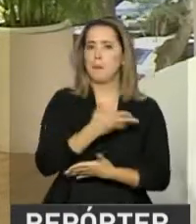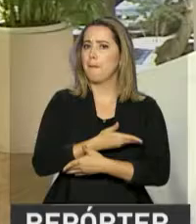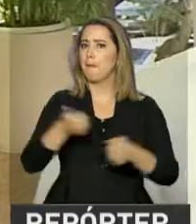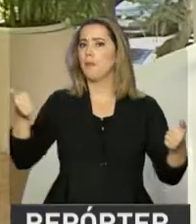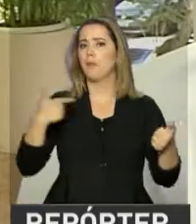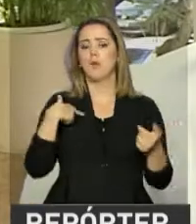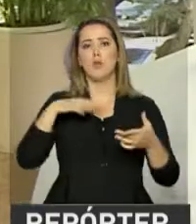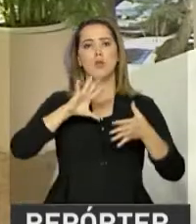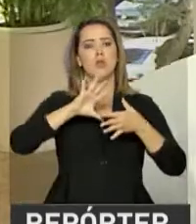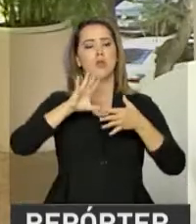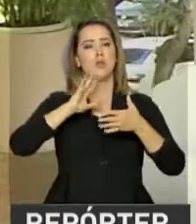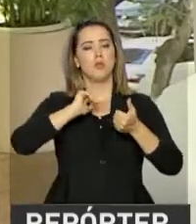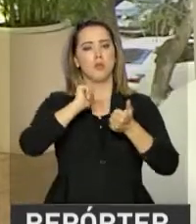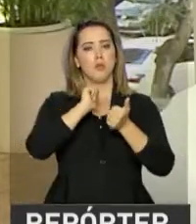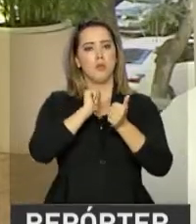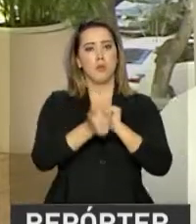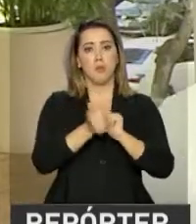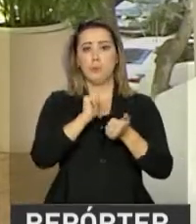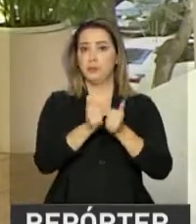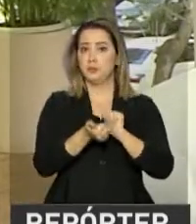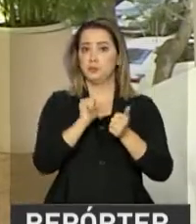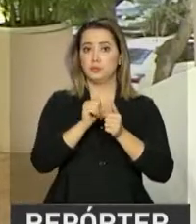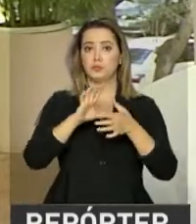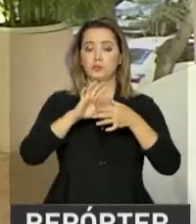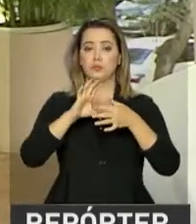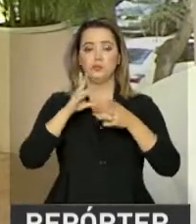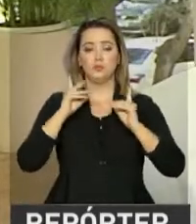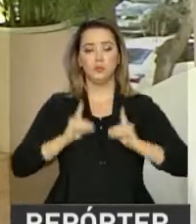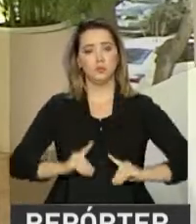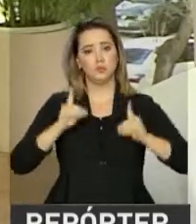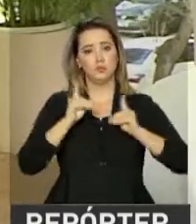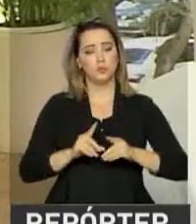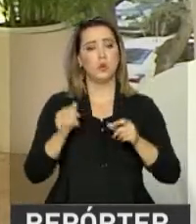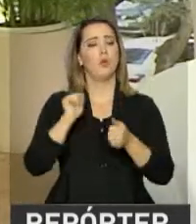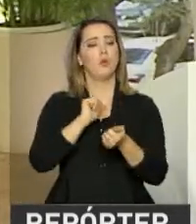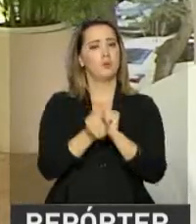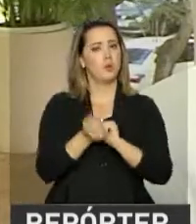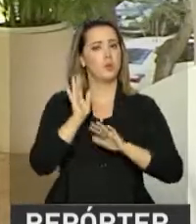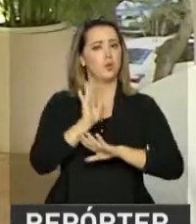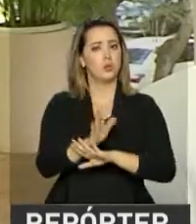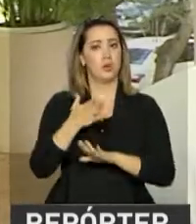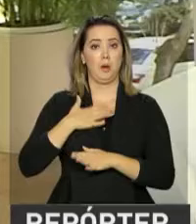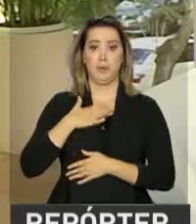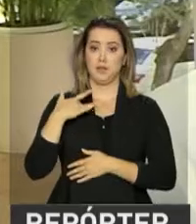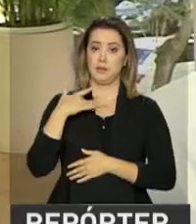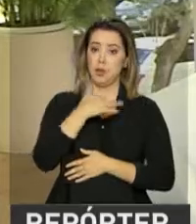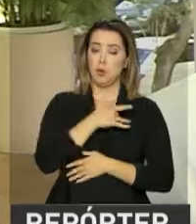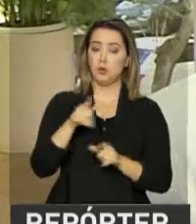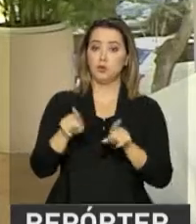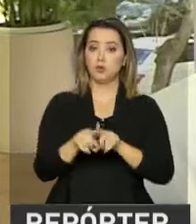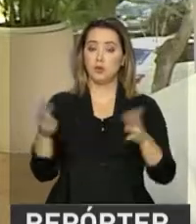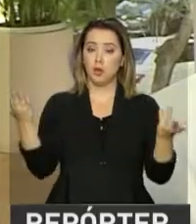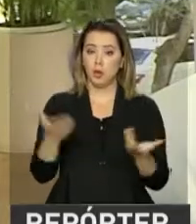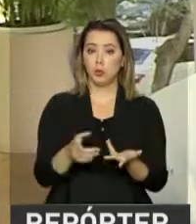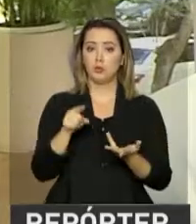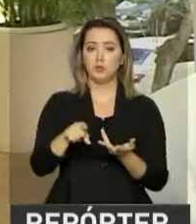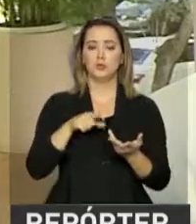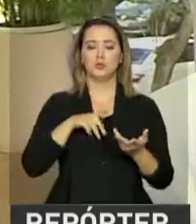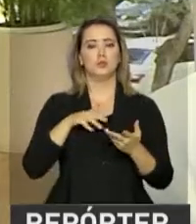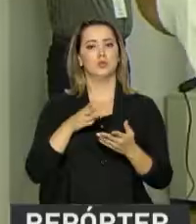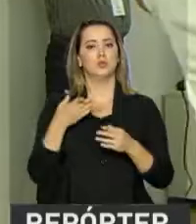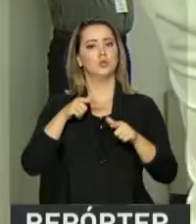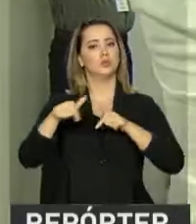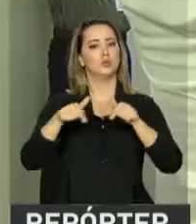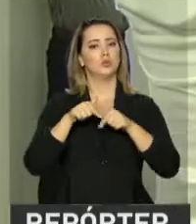tiveram foi a partir de três jogos para 20 o esporte não só me ajudou na minha saúde como também hoje em dia pra adaptação ao